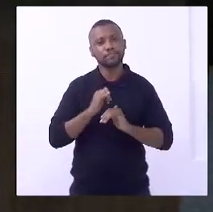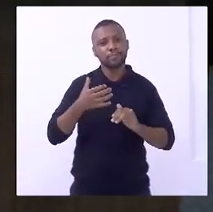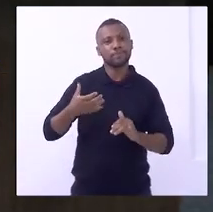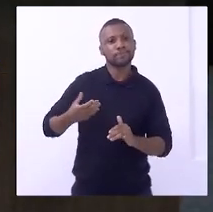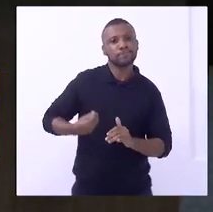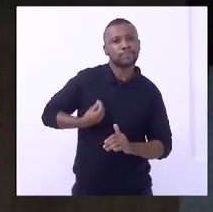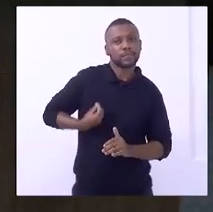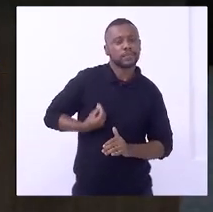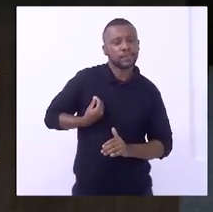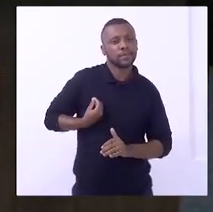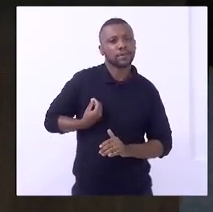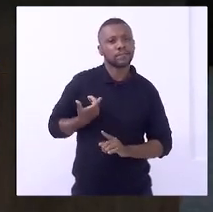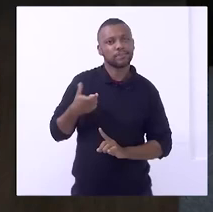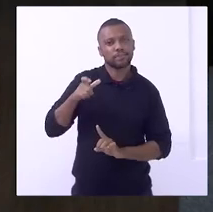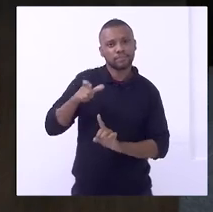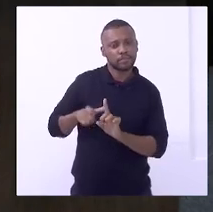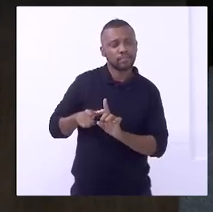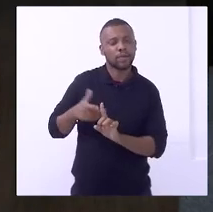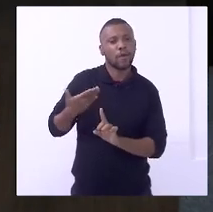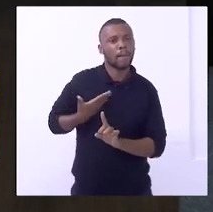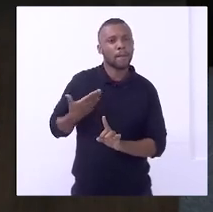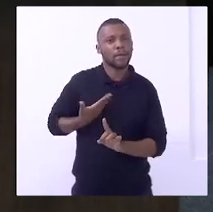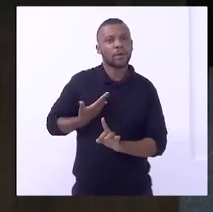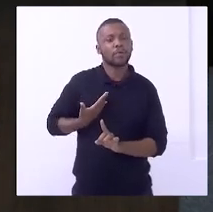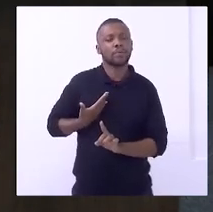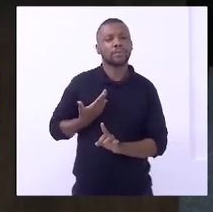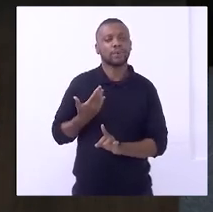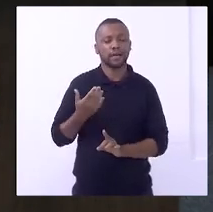irmão Chagas Bola no plenário da Alerj. E